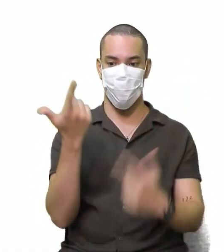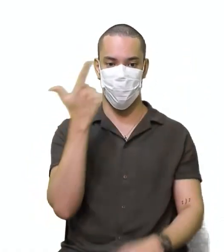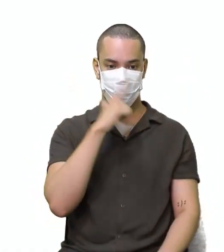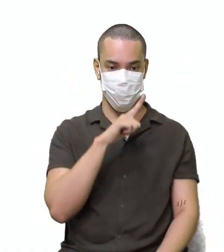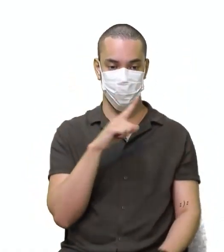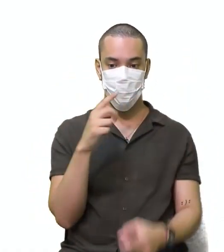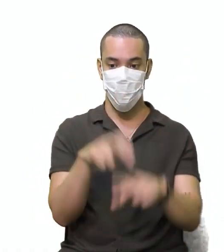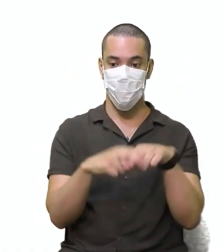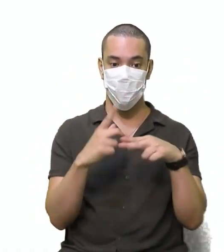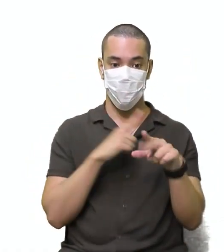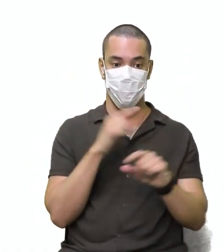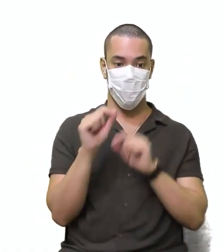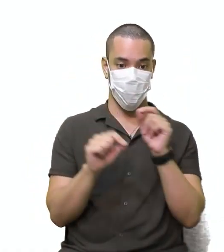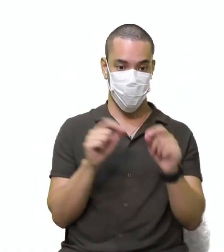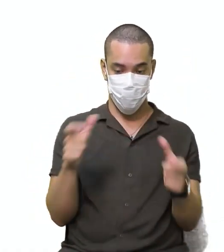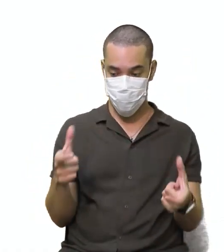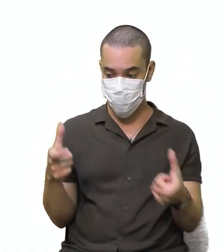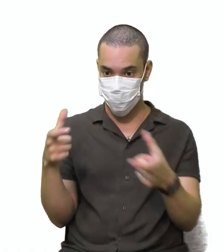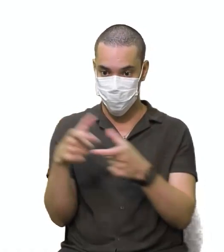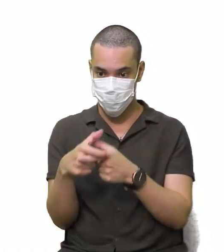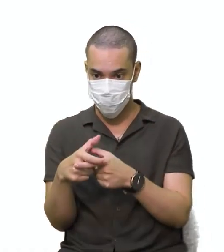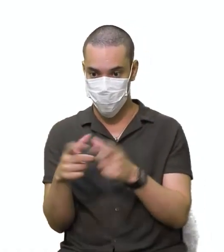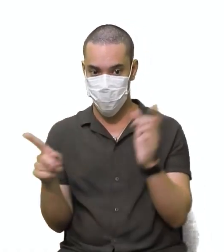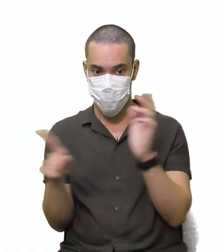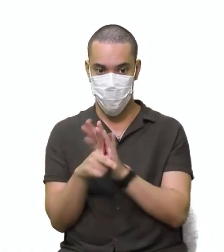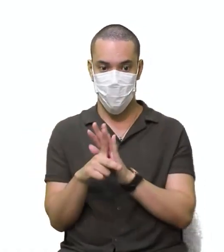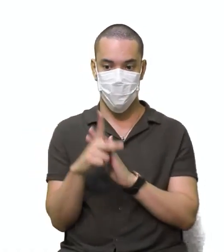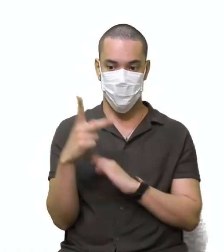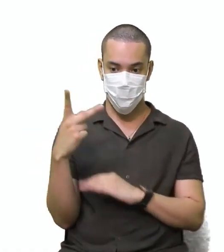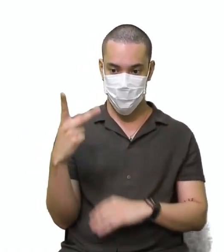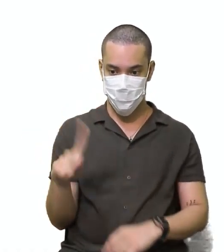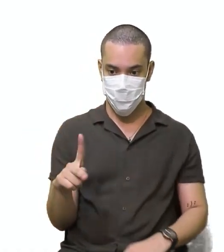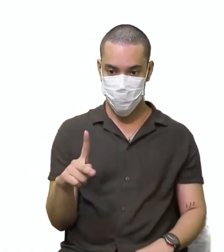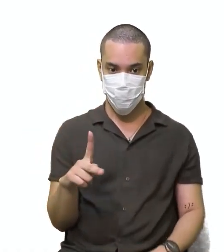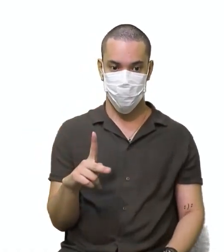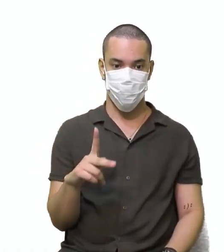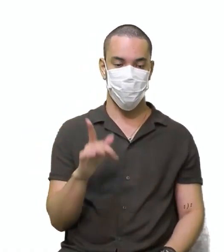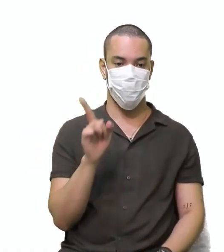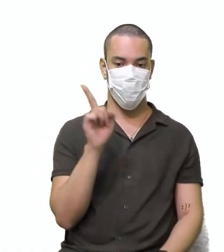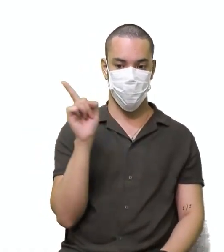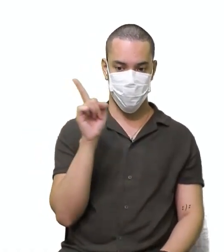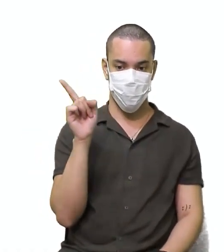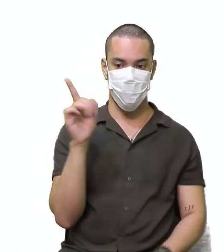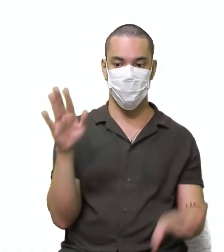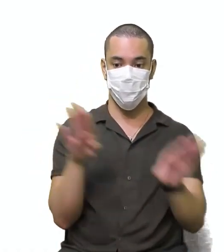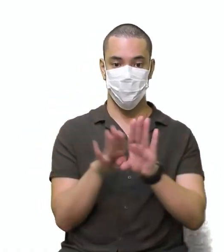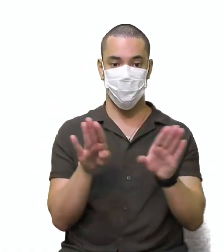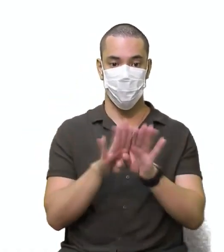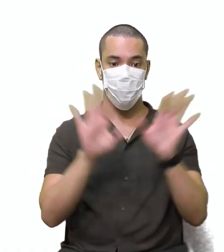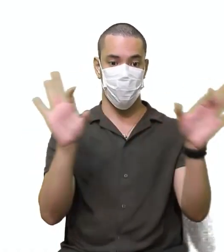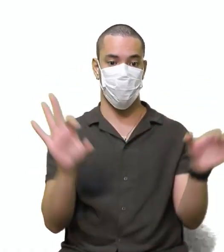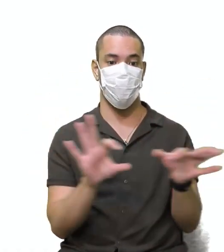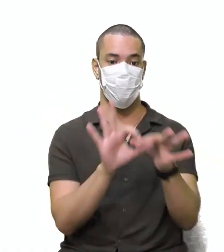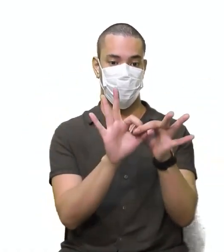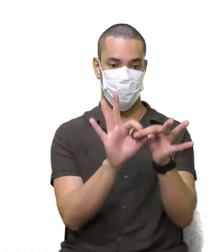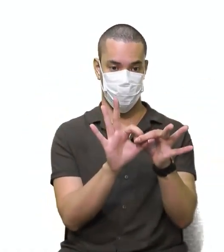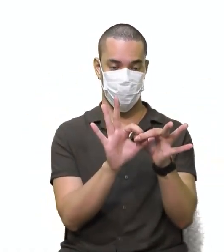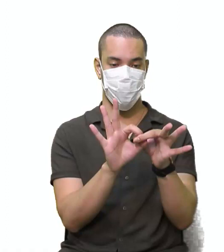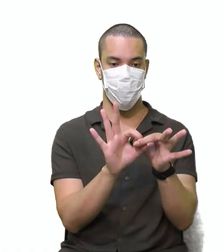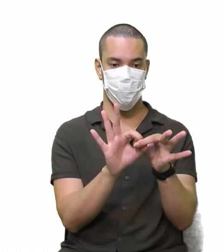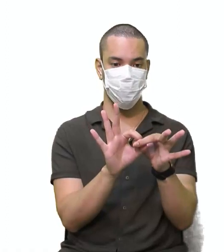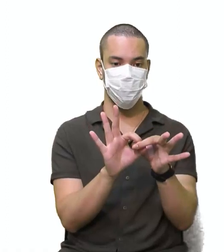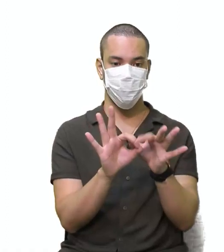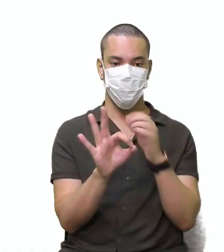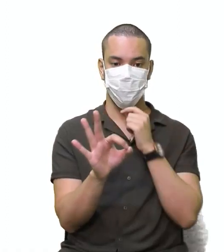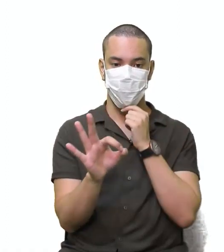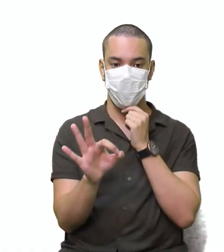tem a herança restrita, circula para mim, professor, restrita, e a ligada ao sexo.